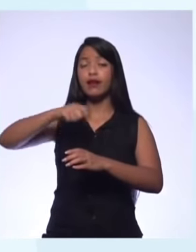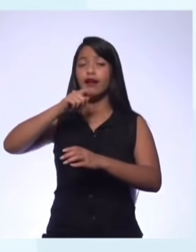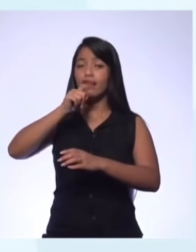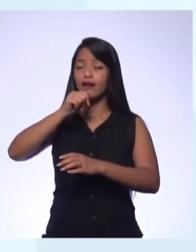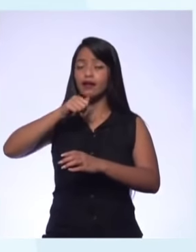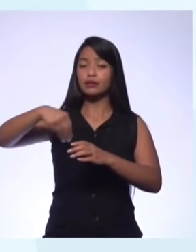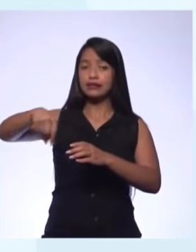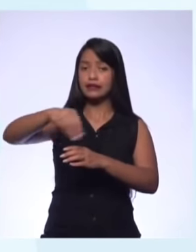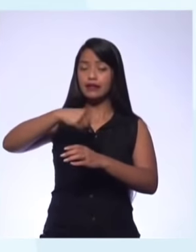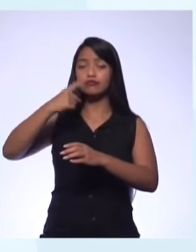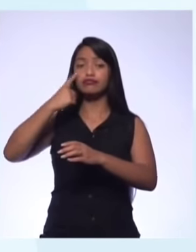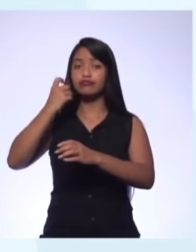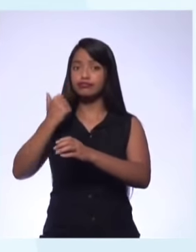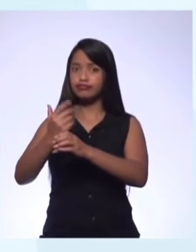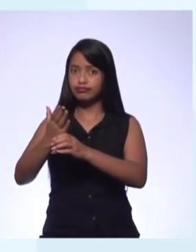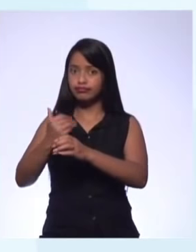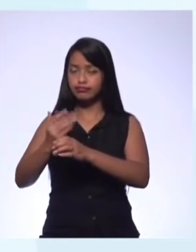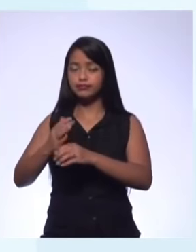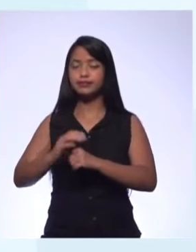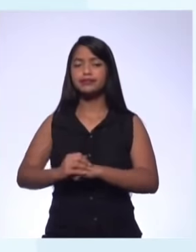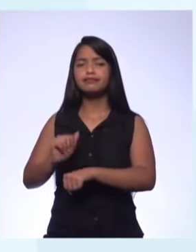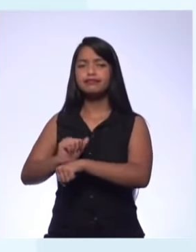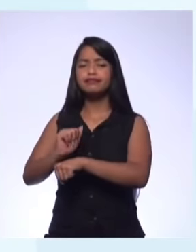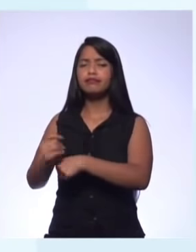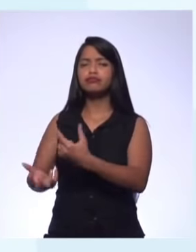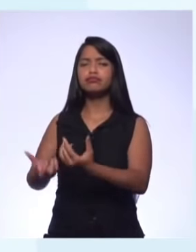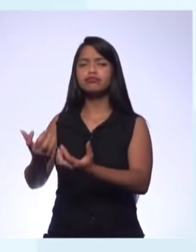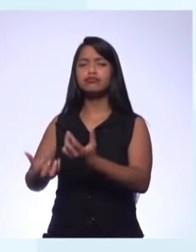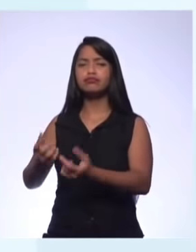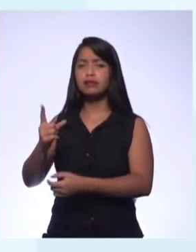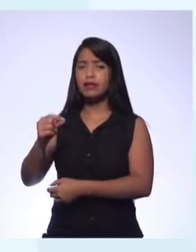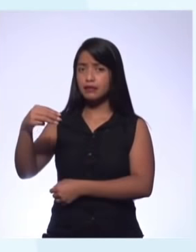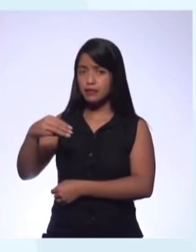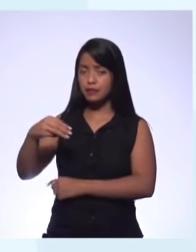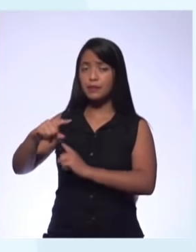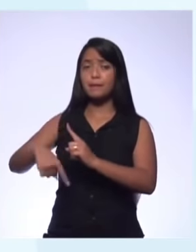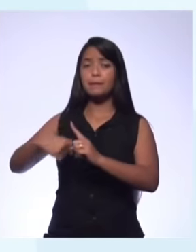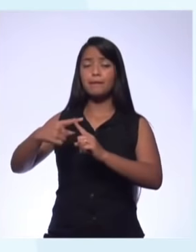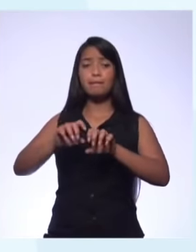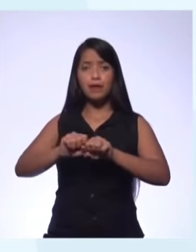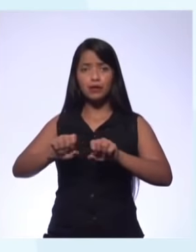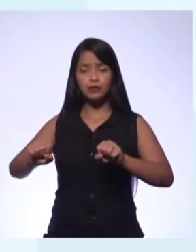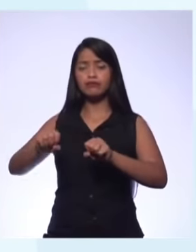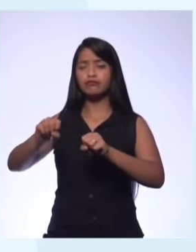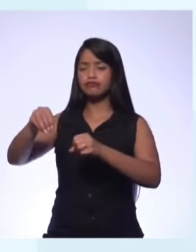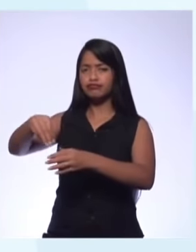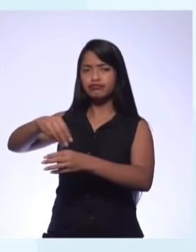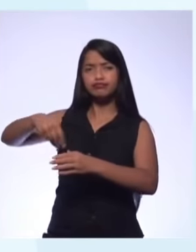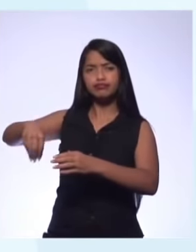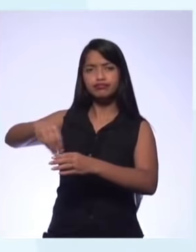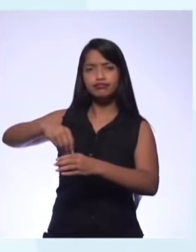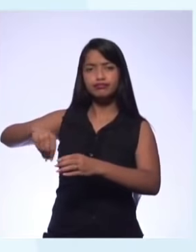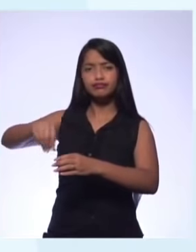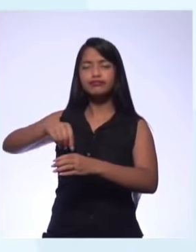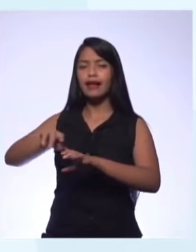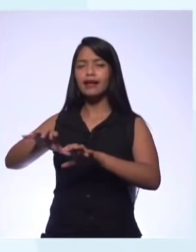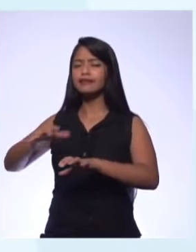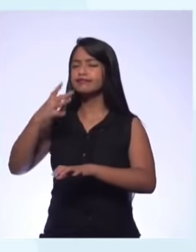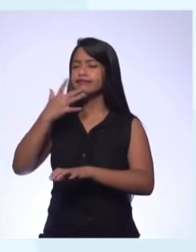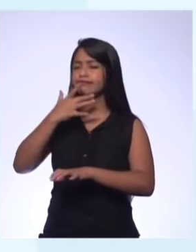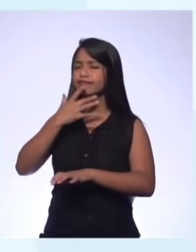minutos, acrescentasse alguns grãos de amendoim e assim estaria pronto o prato mais saboroso que existe. Como sempre,